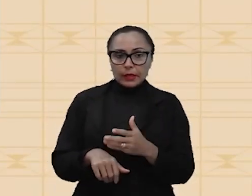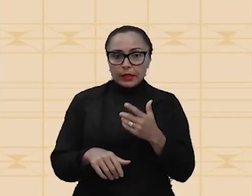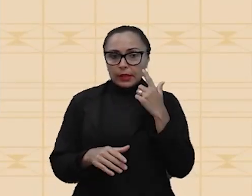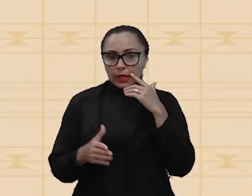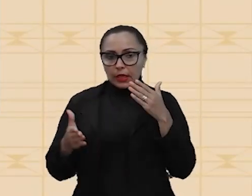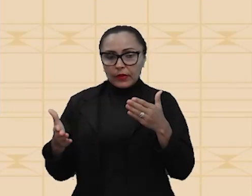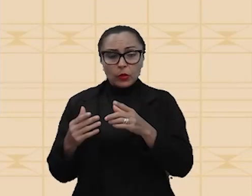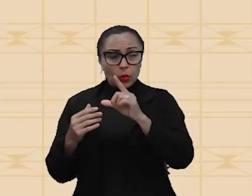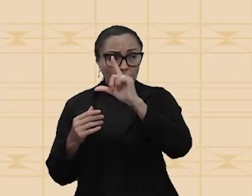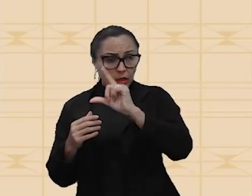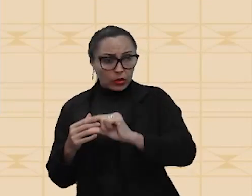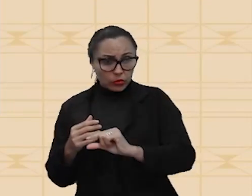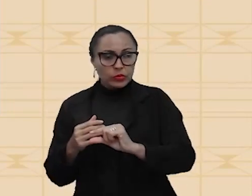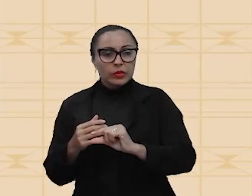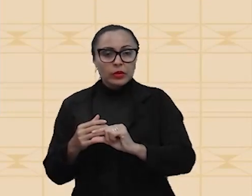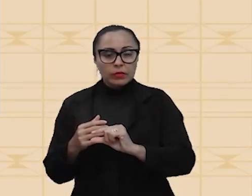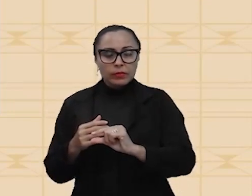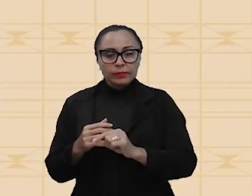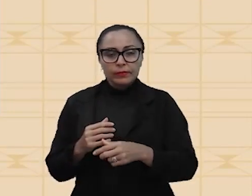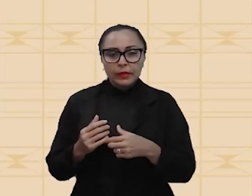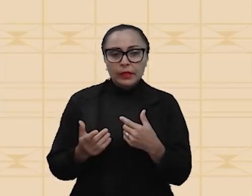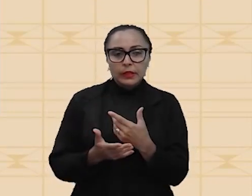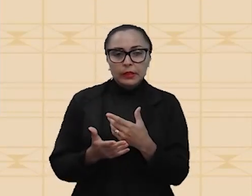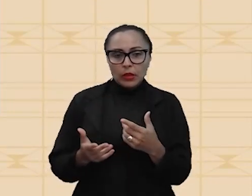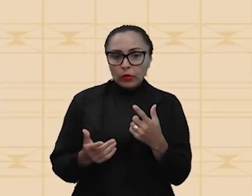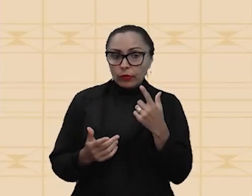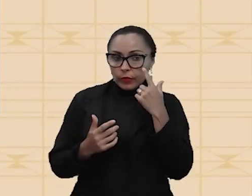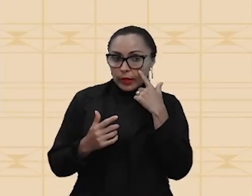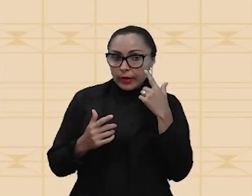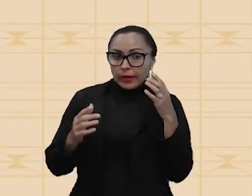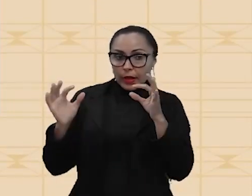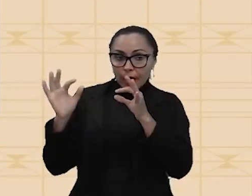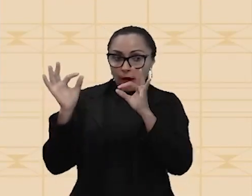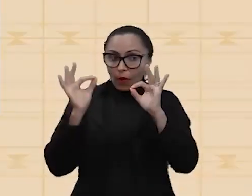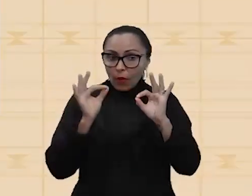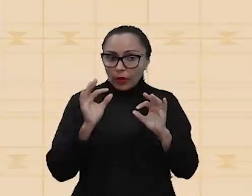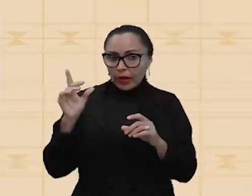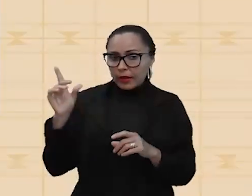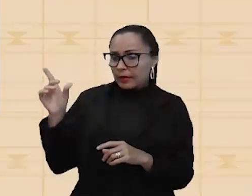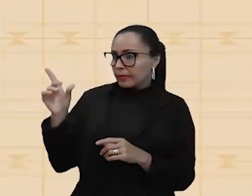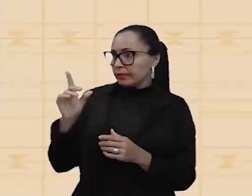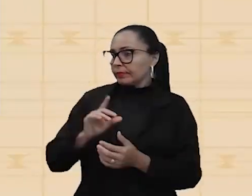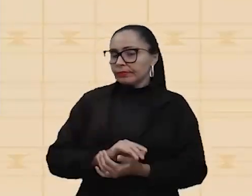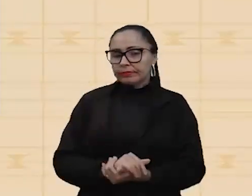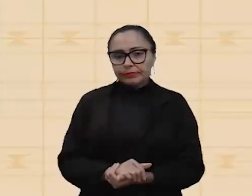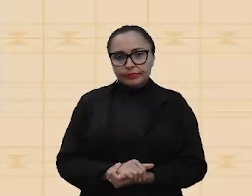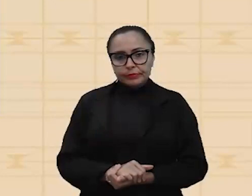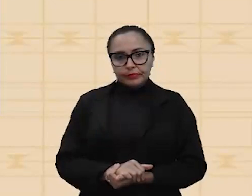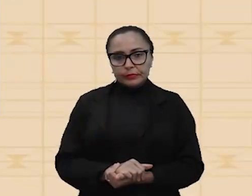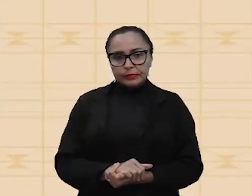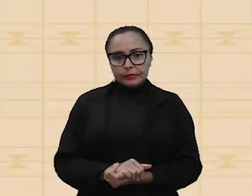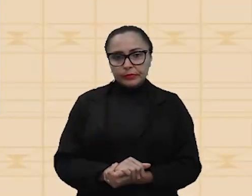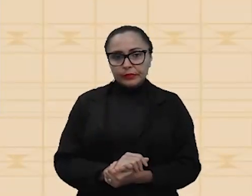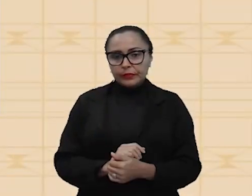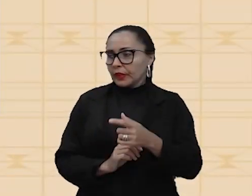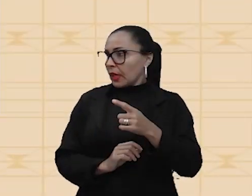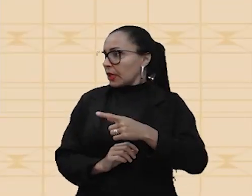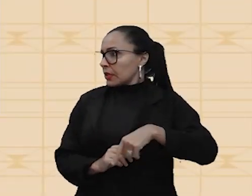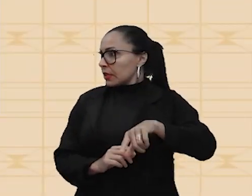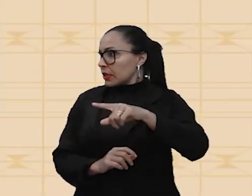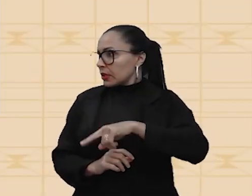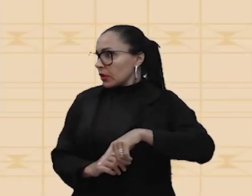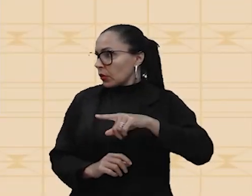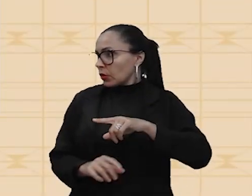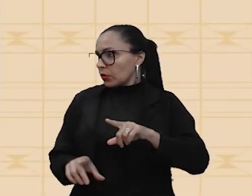devido à resistência. Então, fique muito atento nessa imagem, belezinha? Muito bem, esse circuito, esse gerador, ele pode